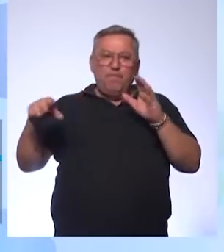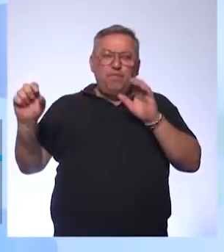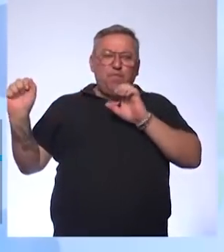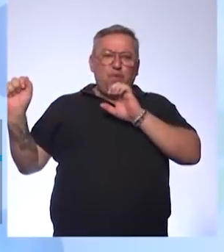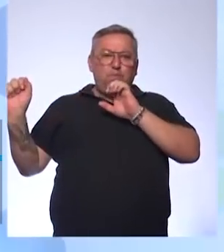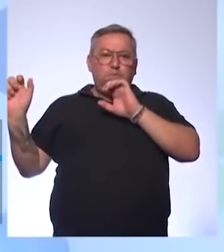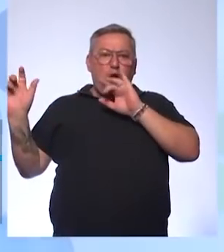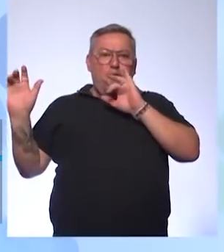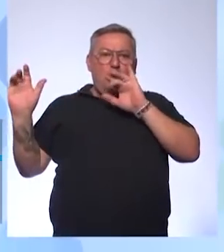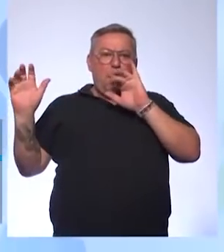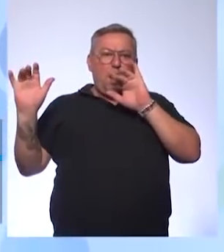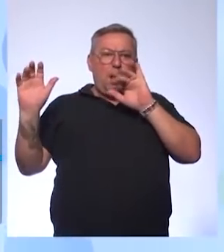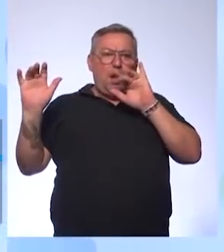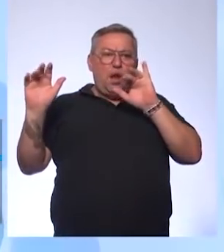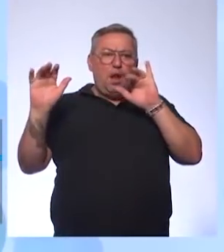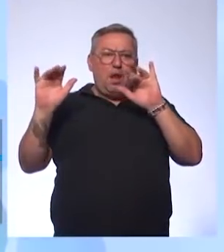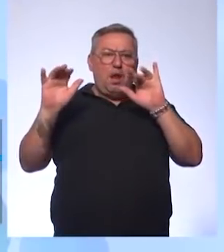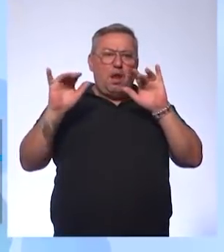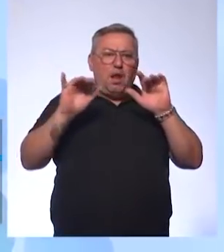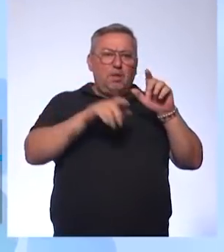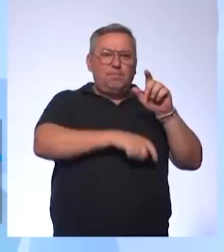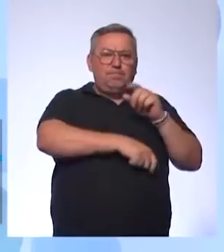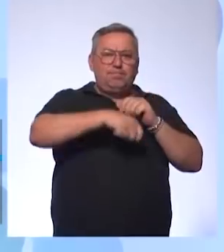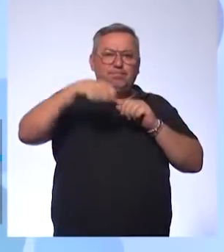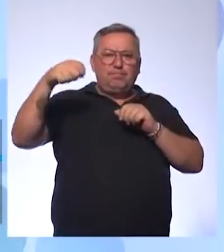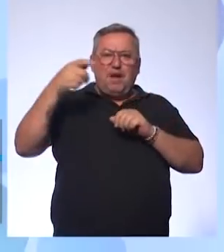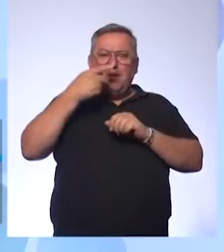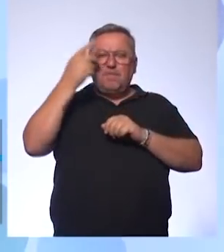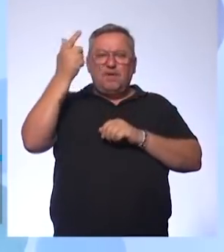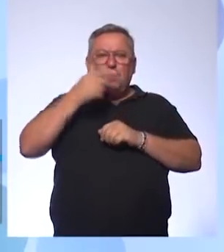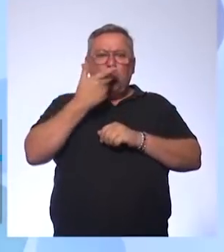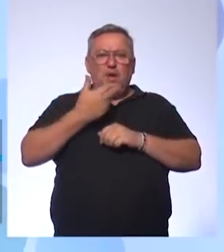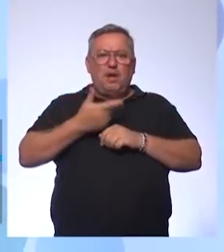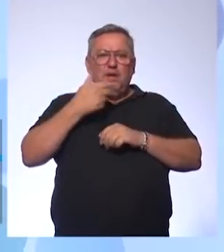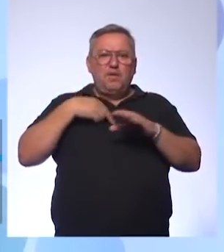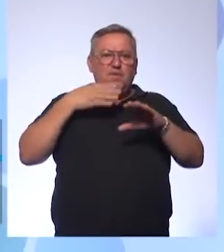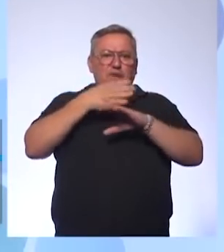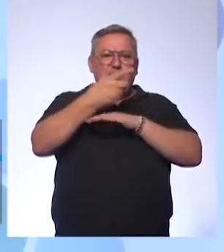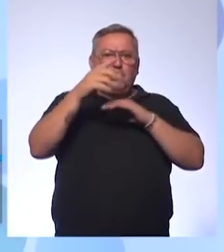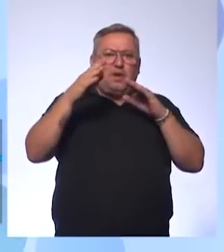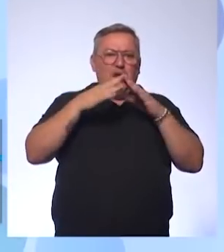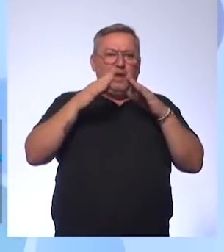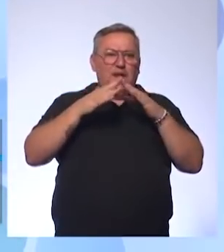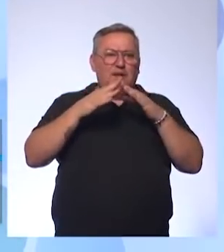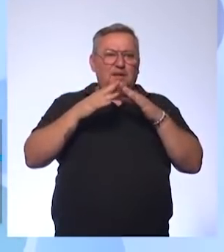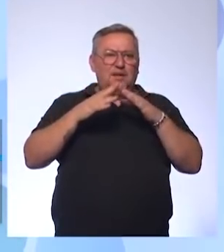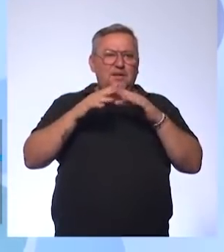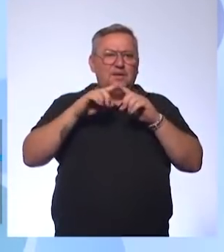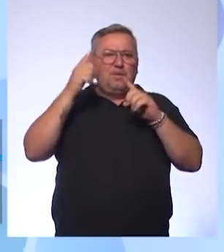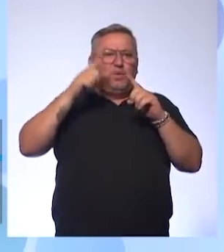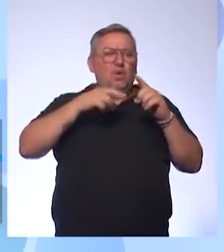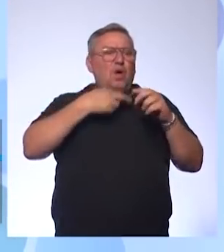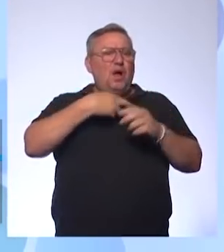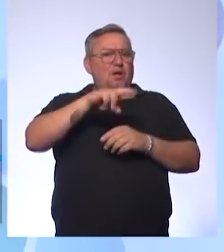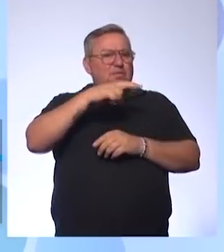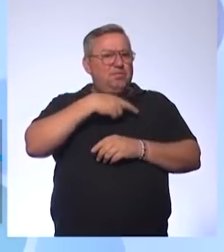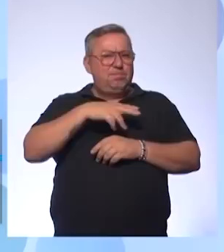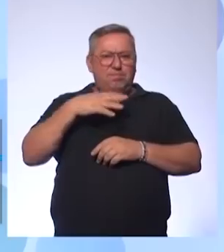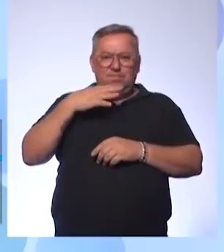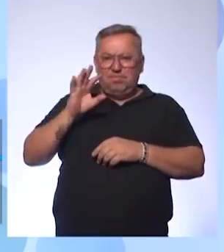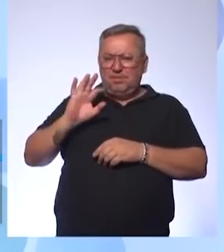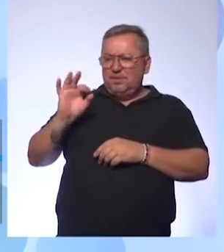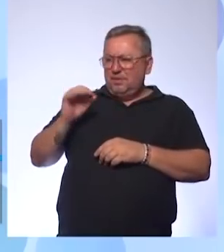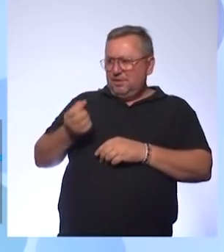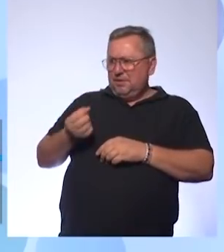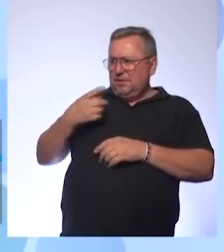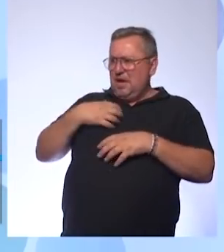monte de gente lá com espada, falando outras línguas, invadindo a sua casa e com outras religiões que você nem conhece. Não ia te